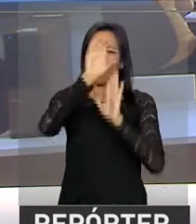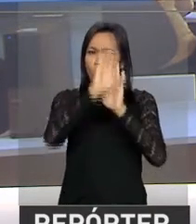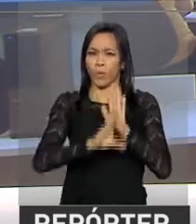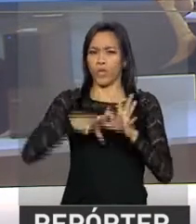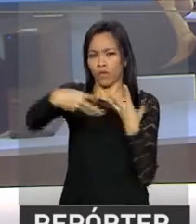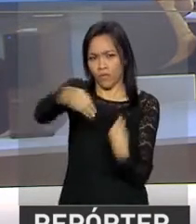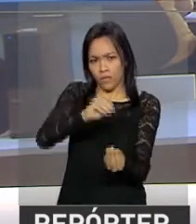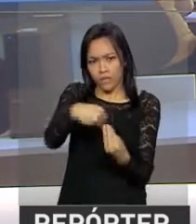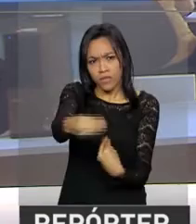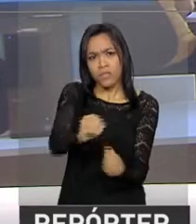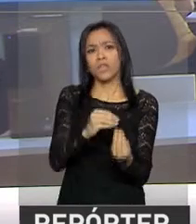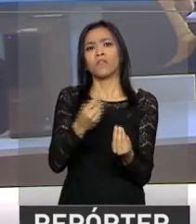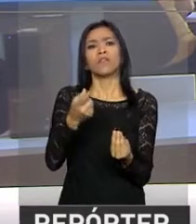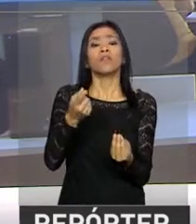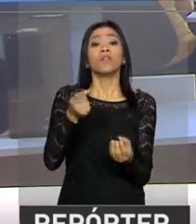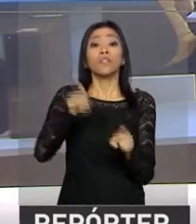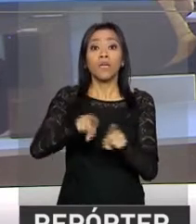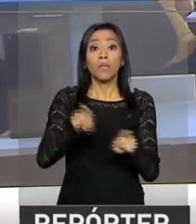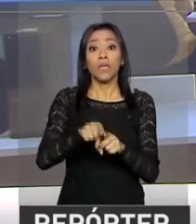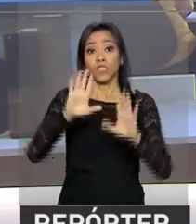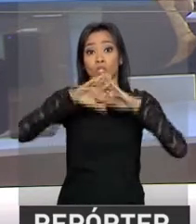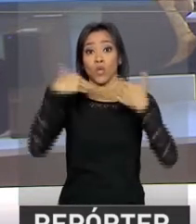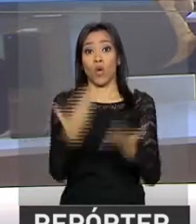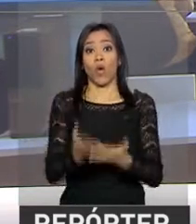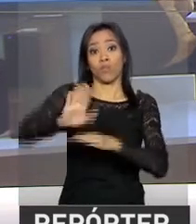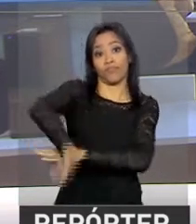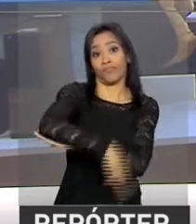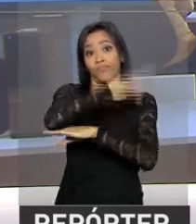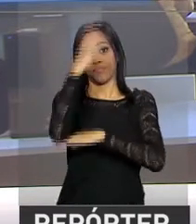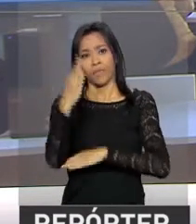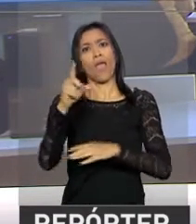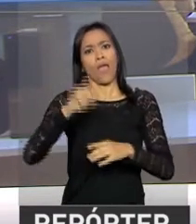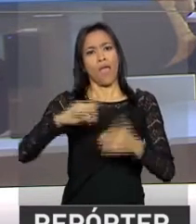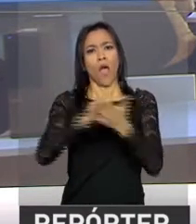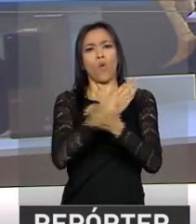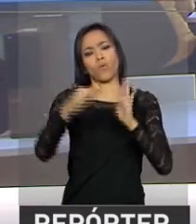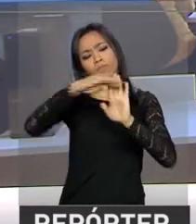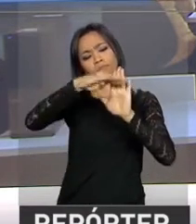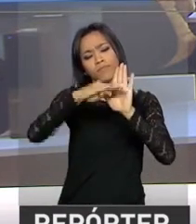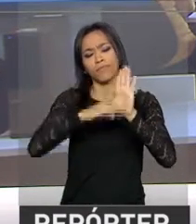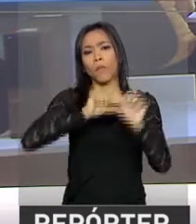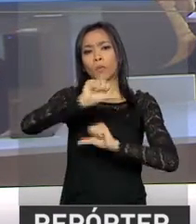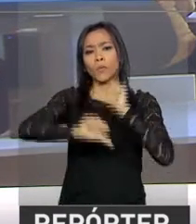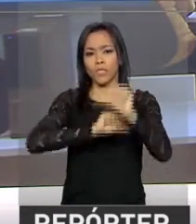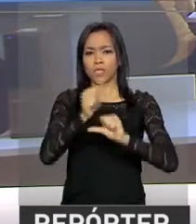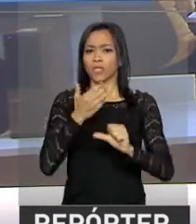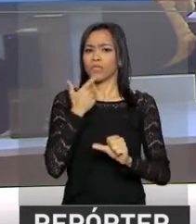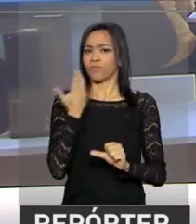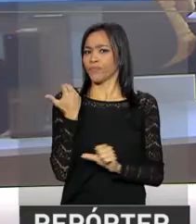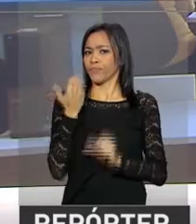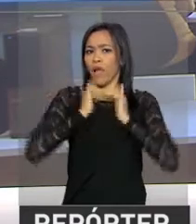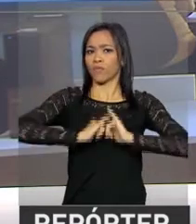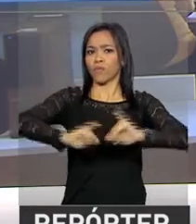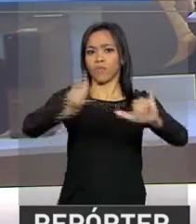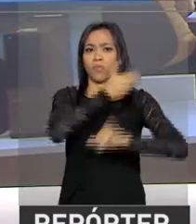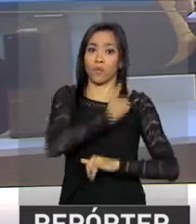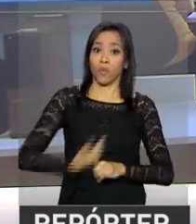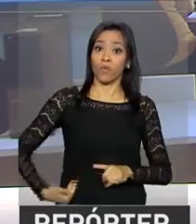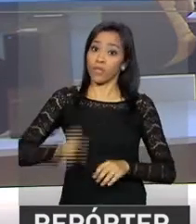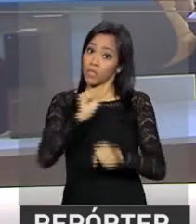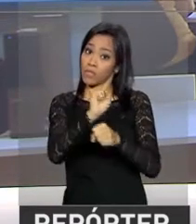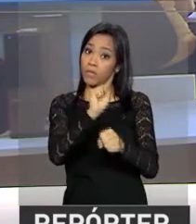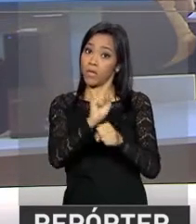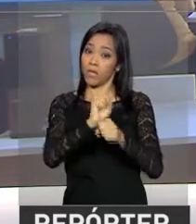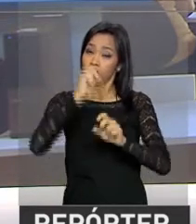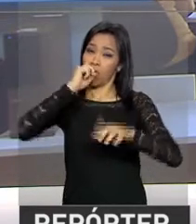investimentos em escolas de tempo integral estas são algumas das mudanças anunciadas recentemente pelo governo que aguardam análise no